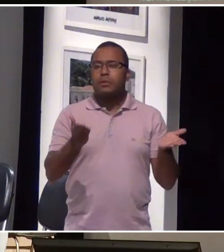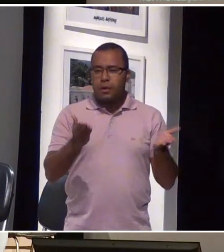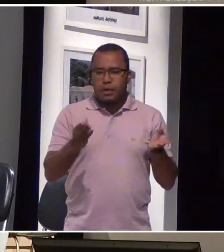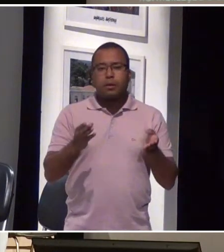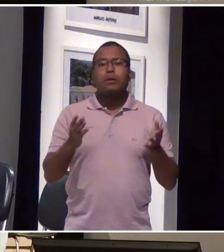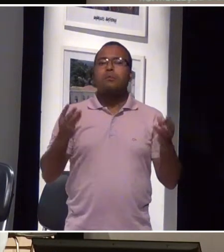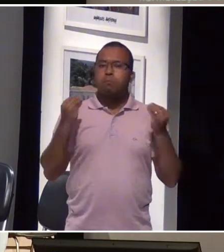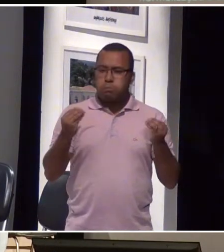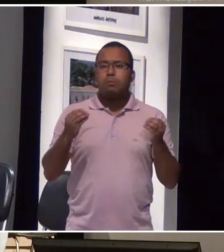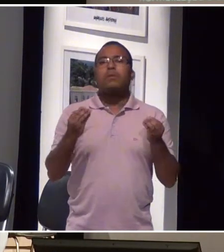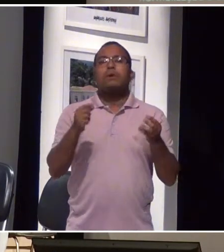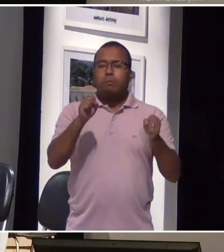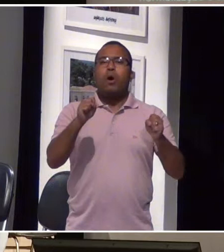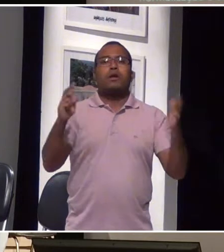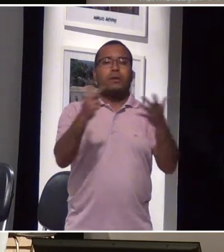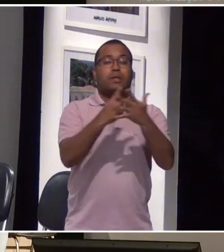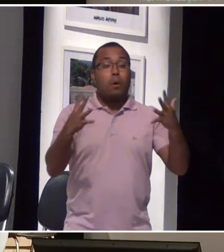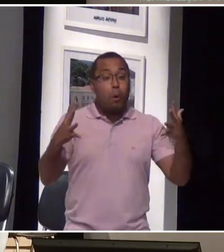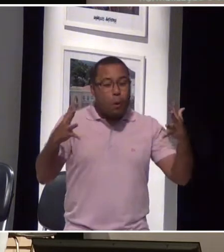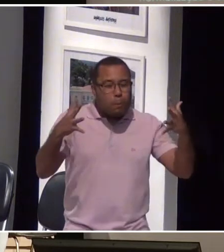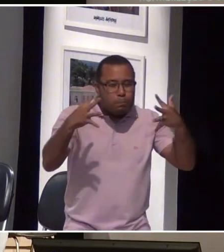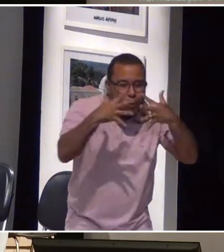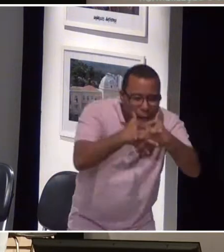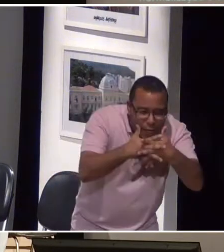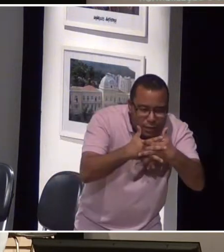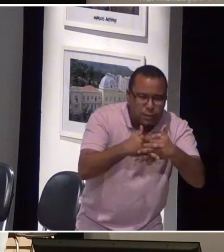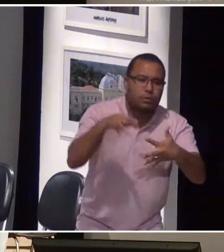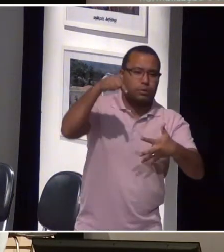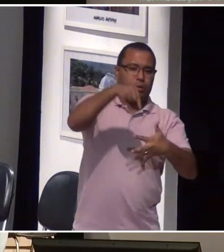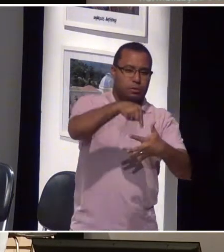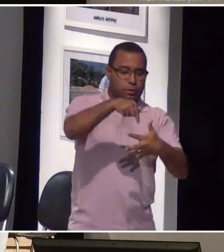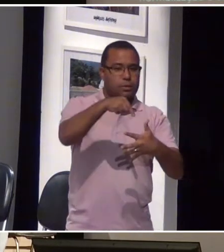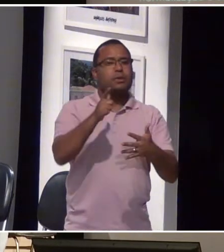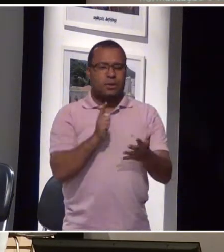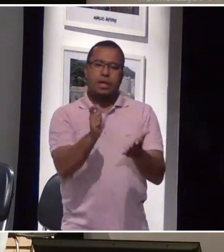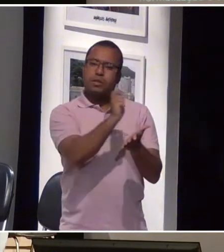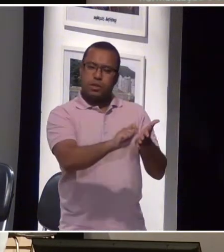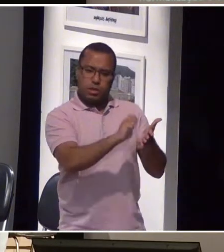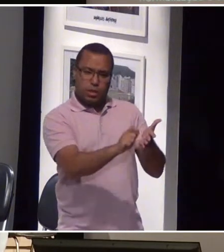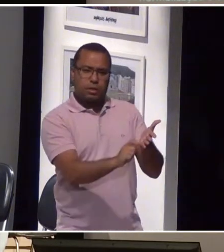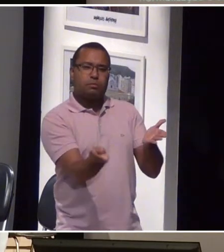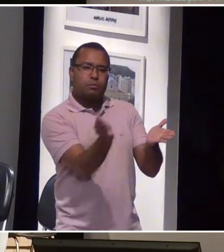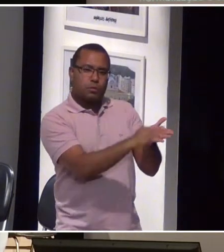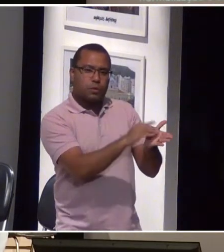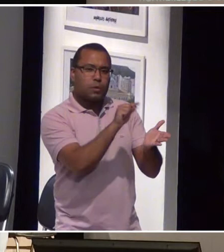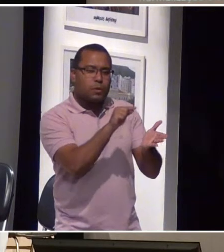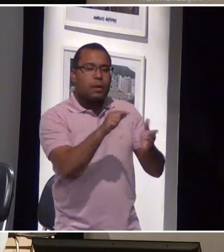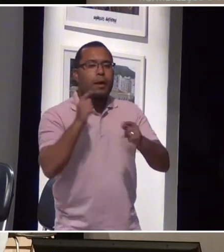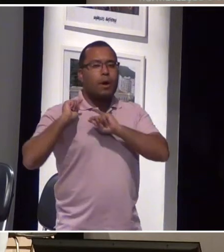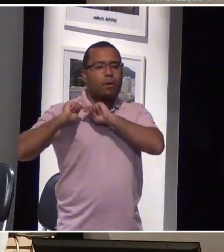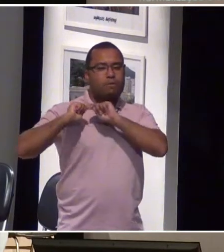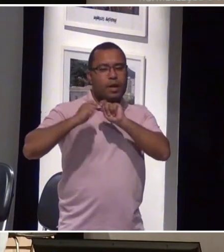torna bastante complexa e paradoxal a situação. E está tudo isso inscrito dentro de